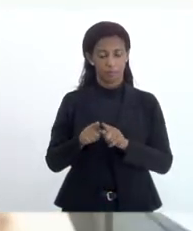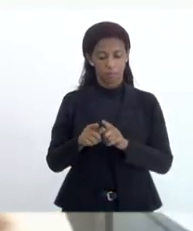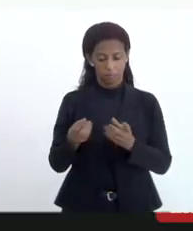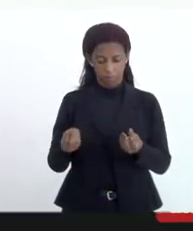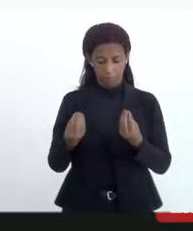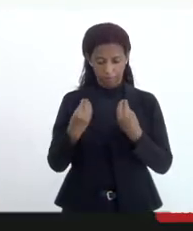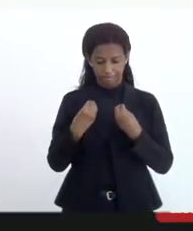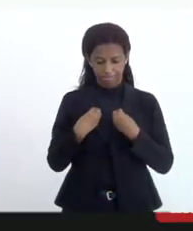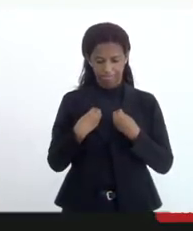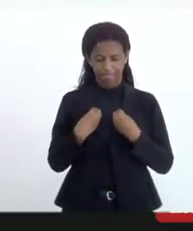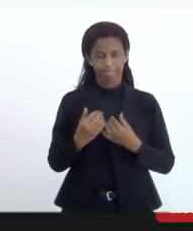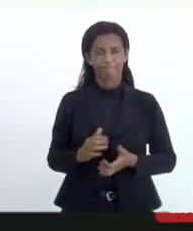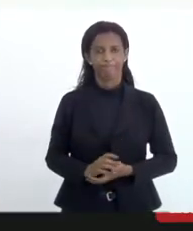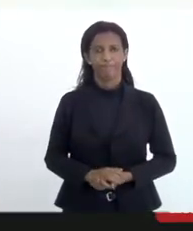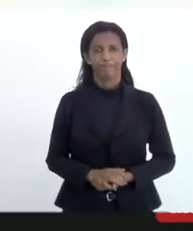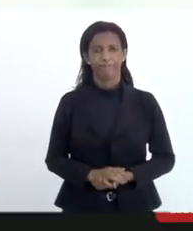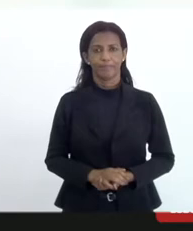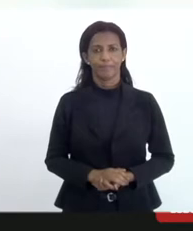cabe aqui